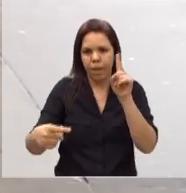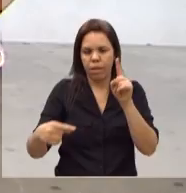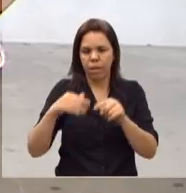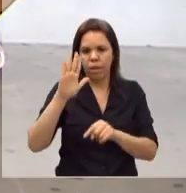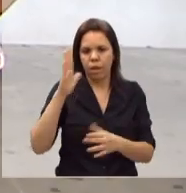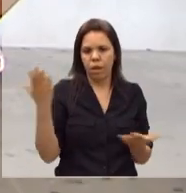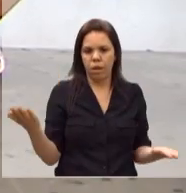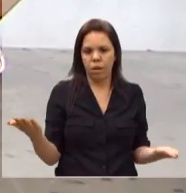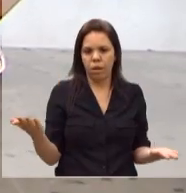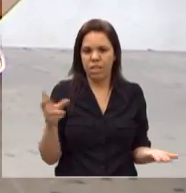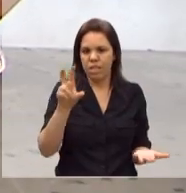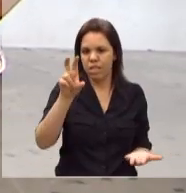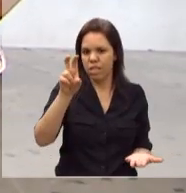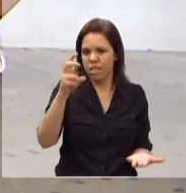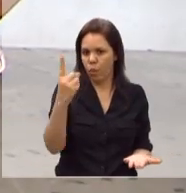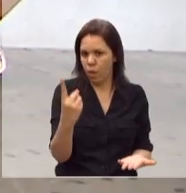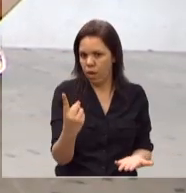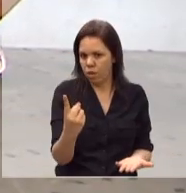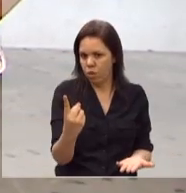cidade.